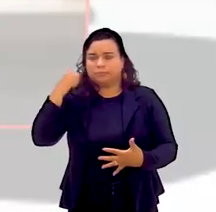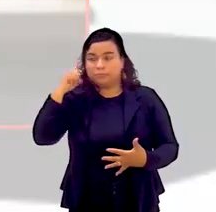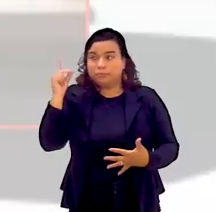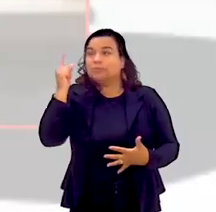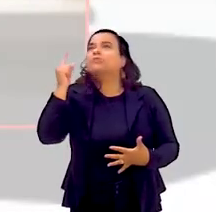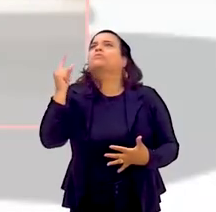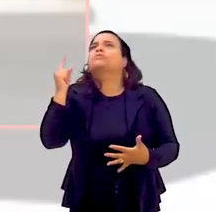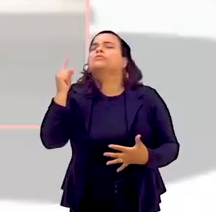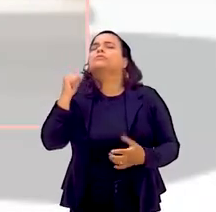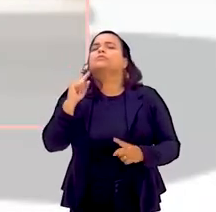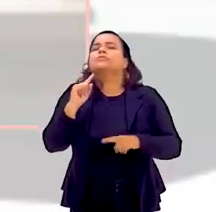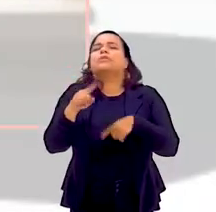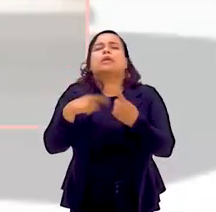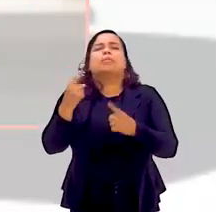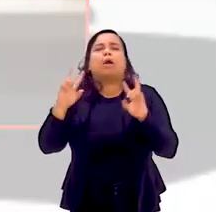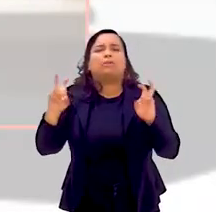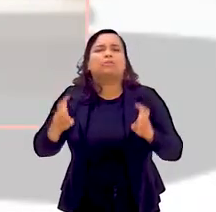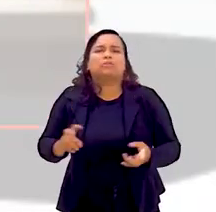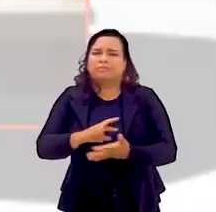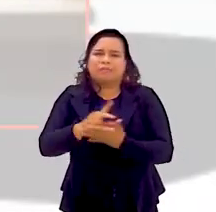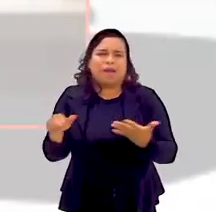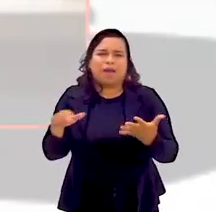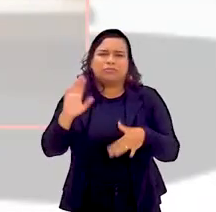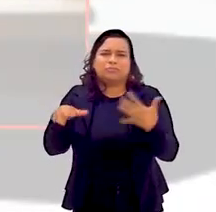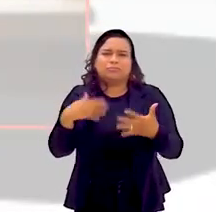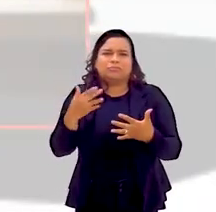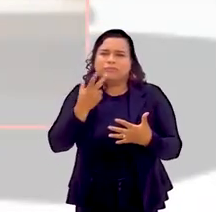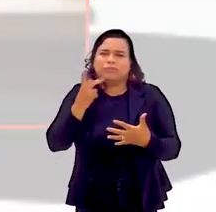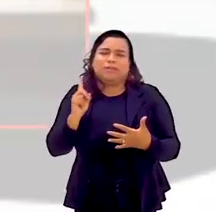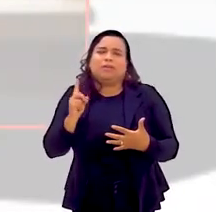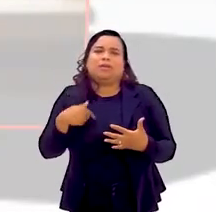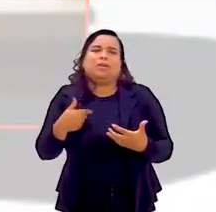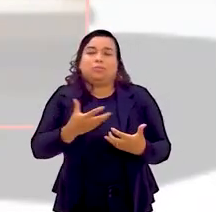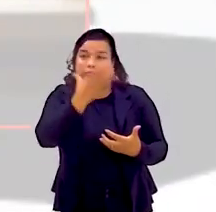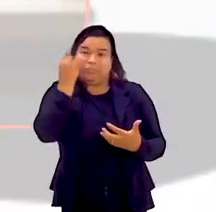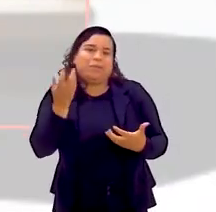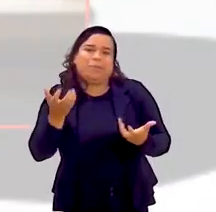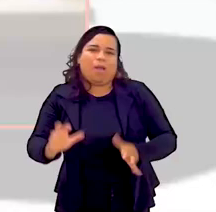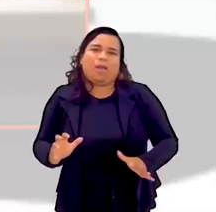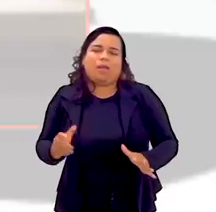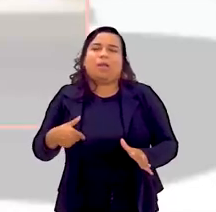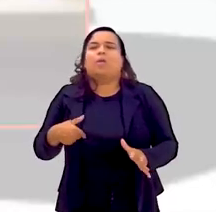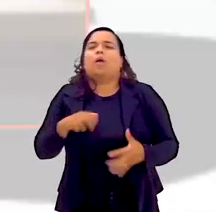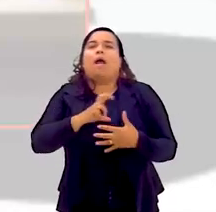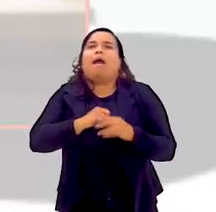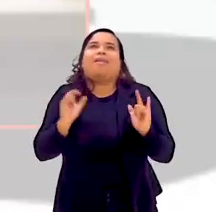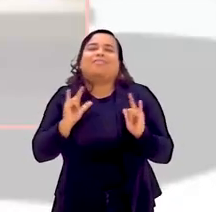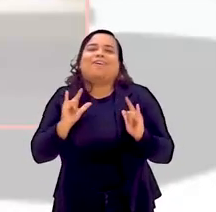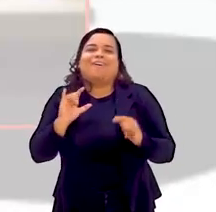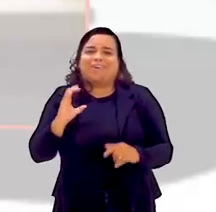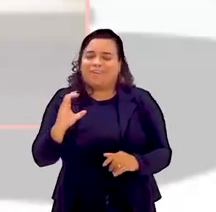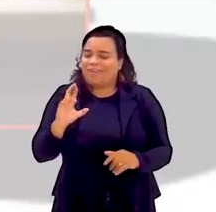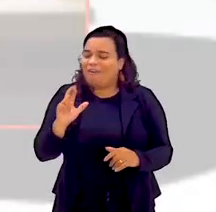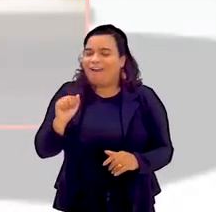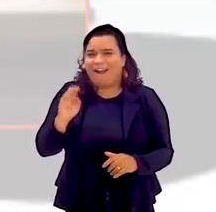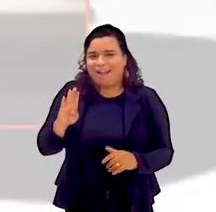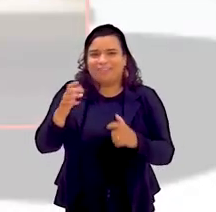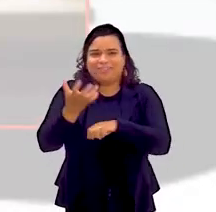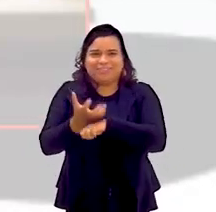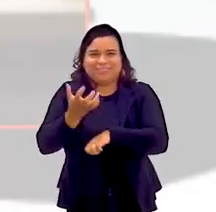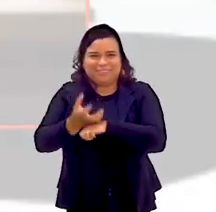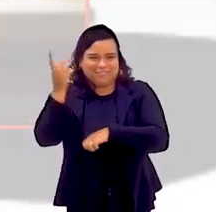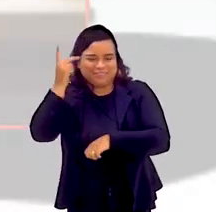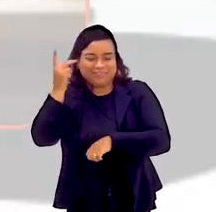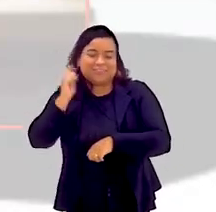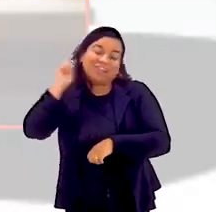me passou isso na cabeça, mas depois tantos outros assuntos, né? Eu não quero deixar de citar. Eu adoro aquele CRAB ali na Praça